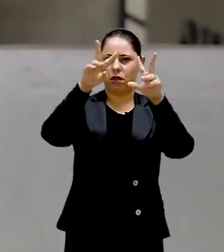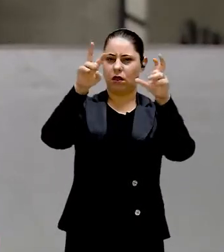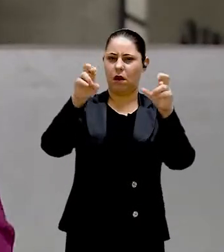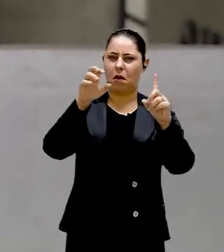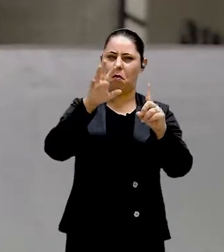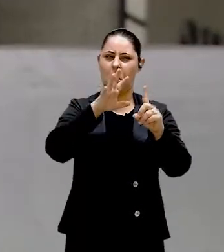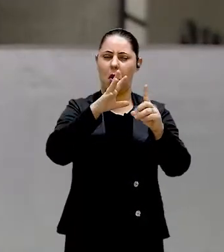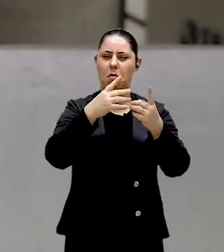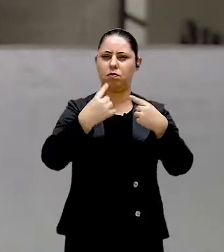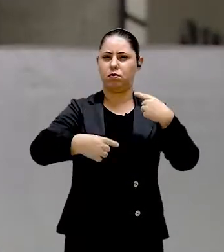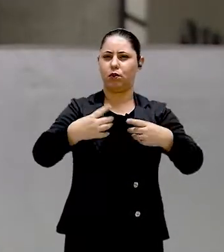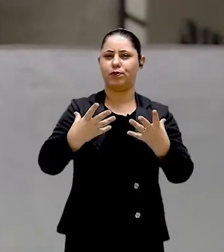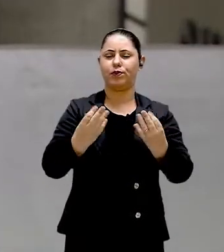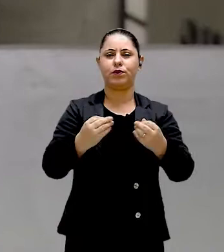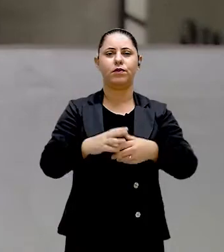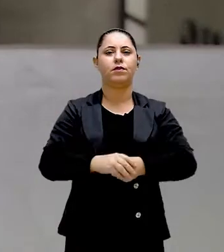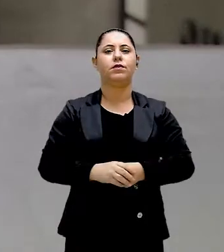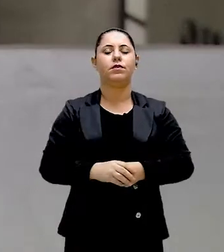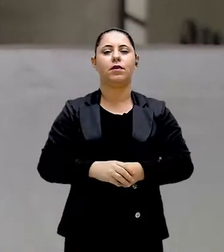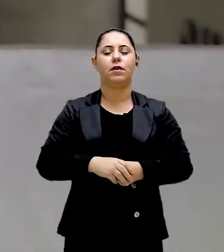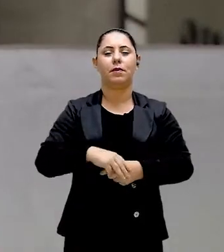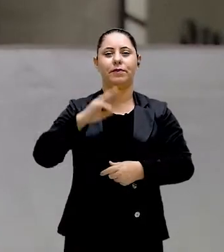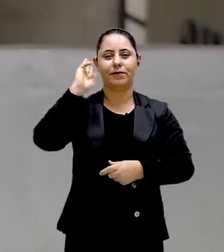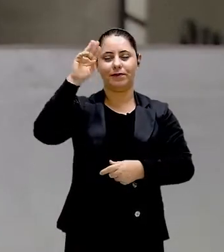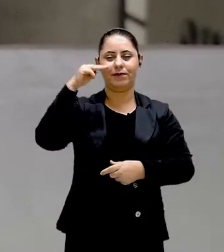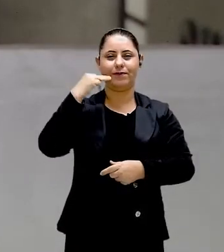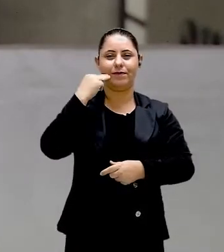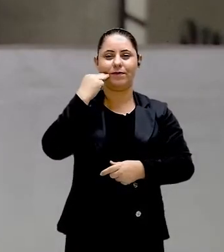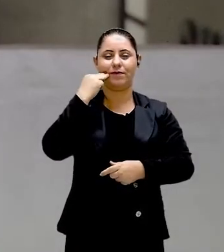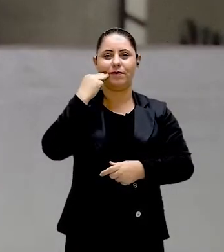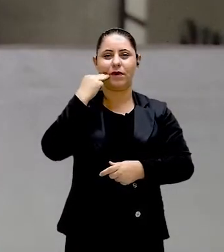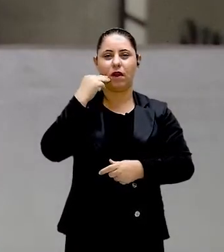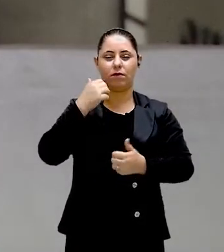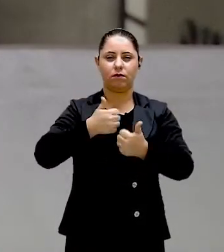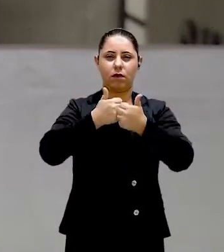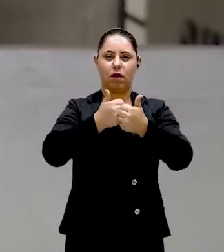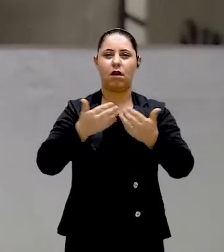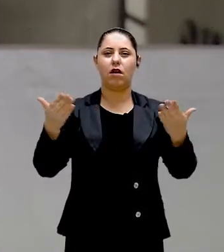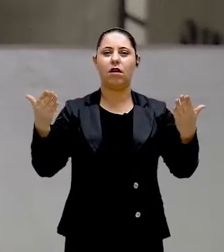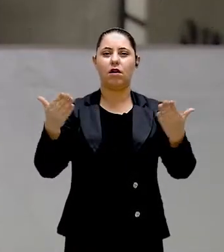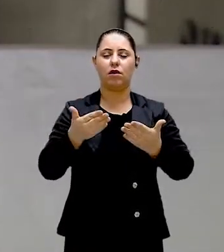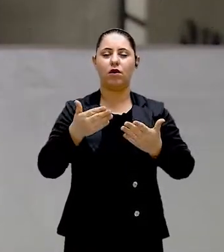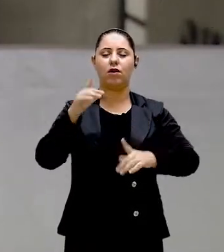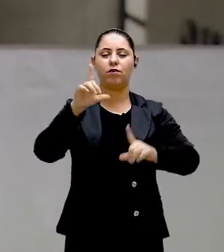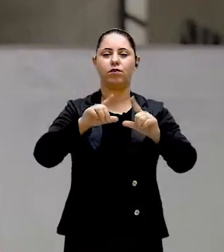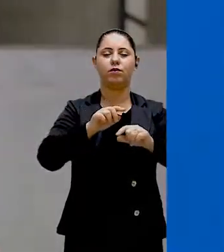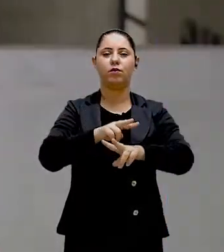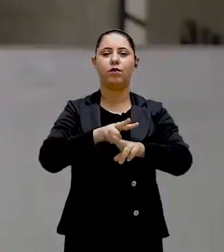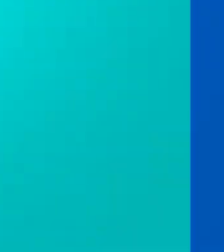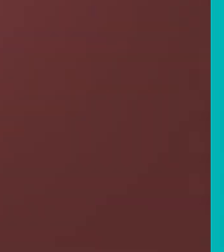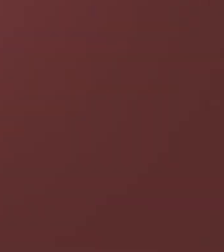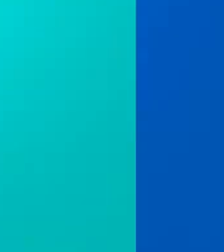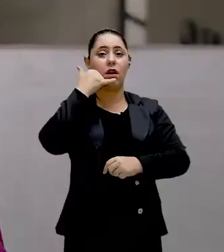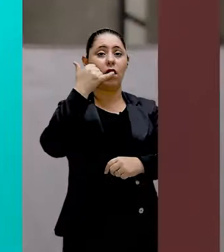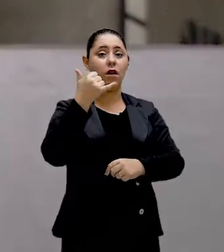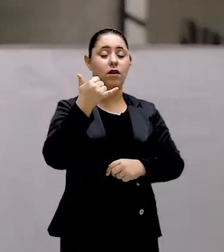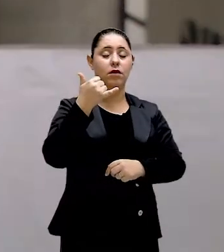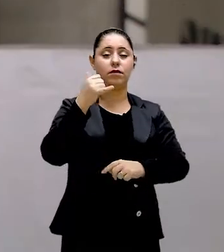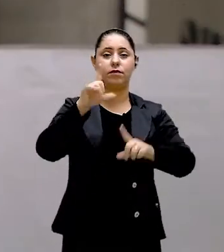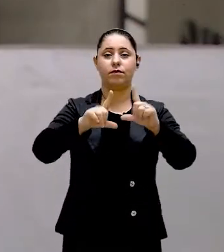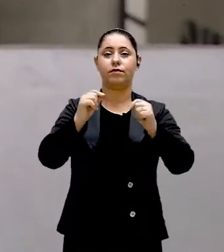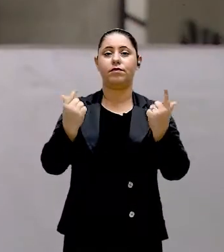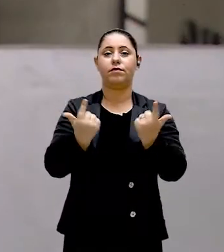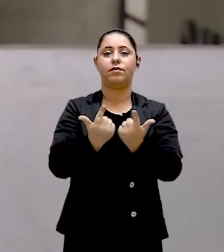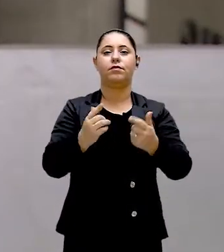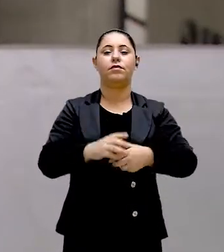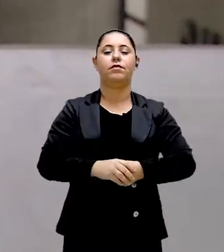debate. Eu sou Marité Cogo e você acompanha comigo agora o programa Fique Ligado da TV Alemes. Vamos